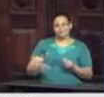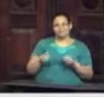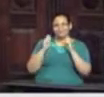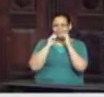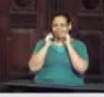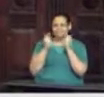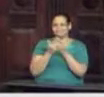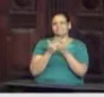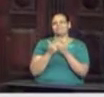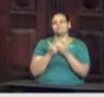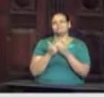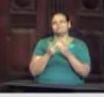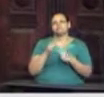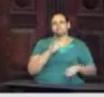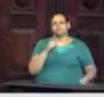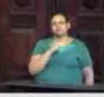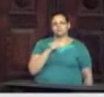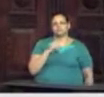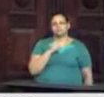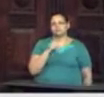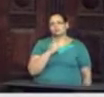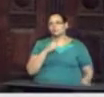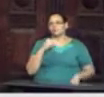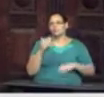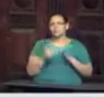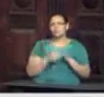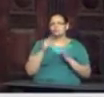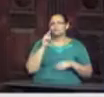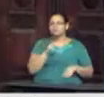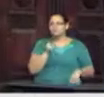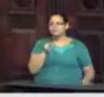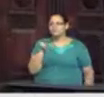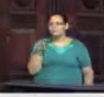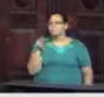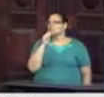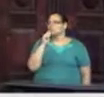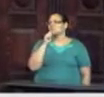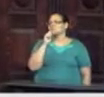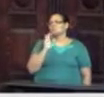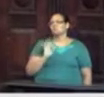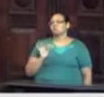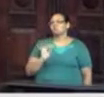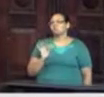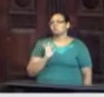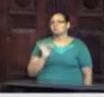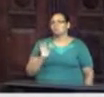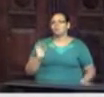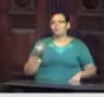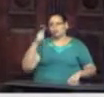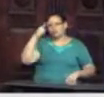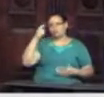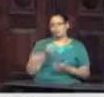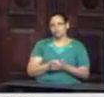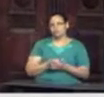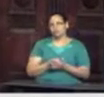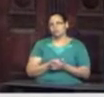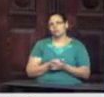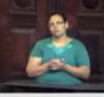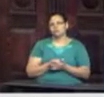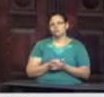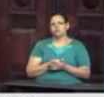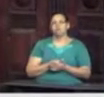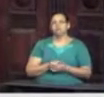Legislativa tem assistido tudo isto sem tomar aquela decisão